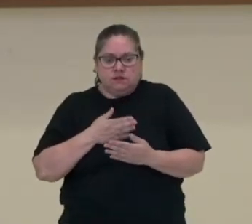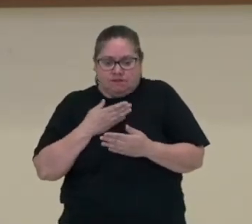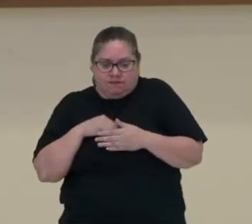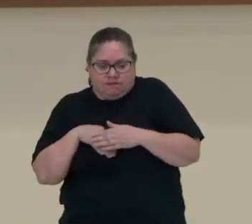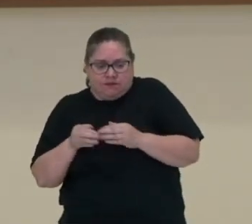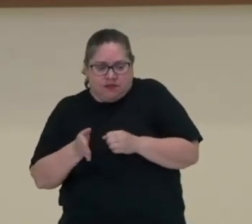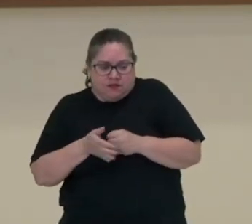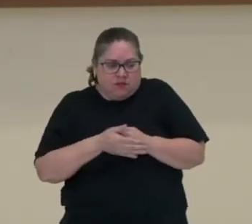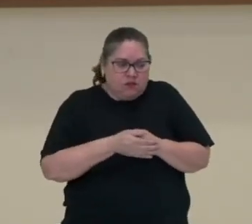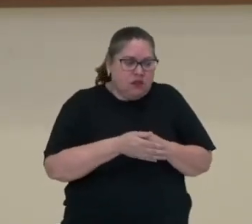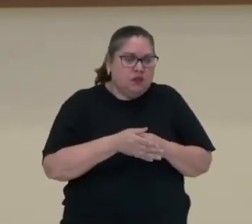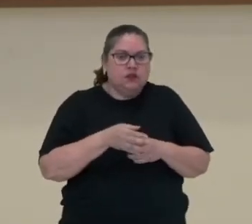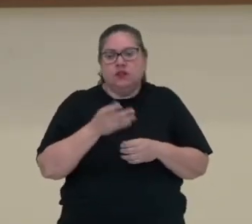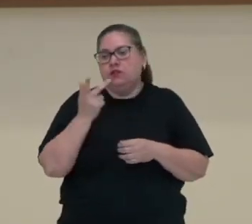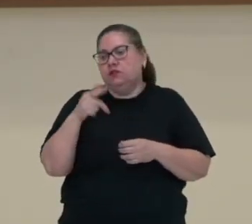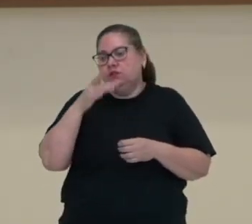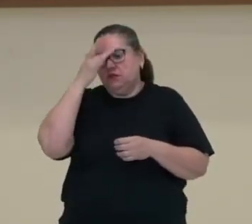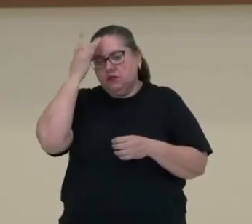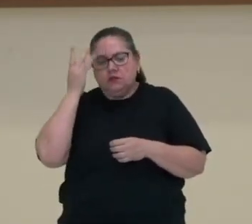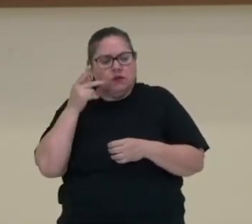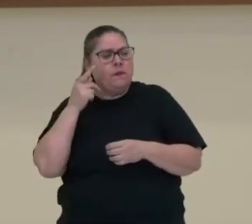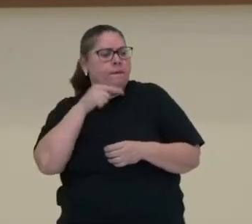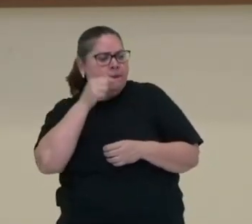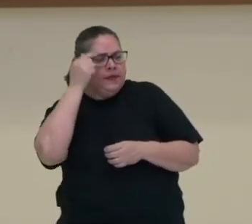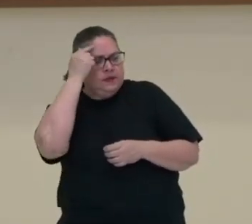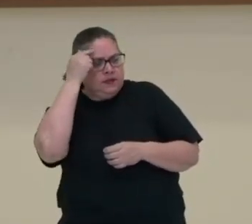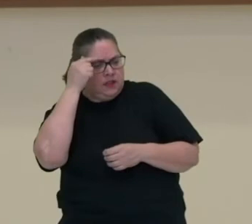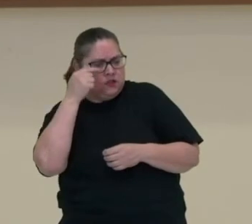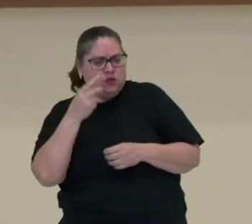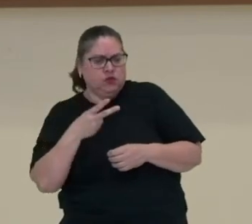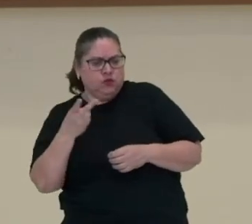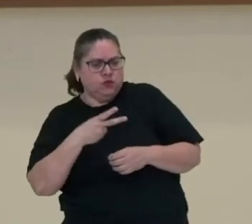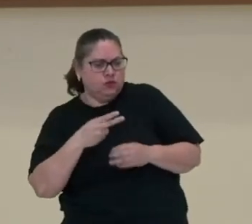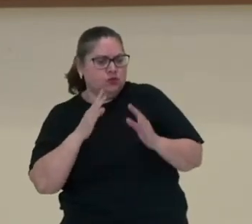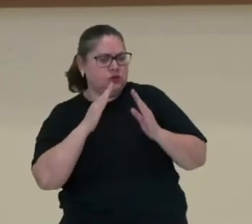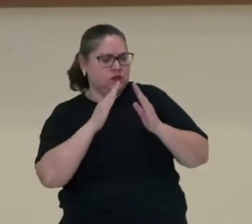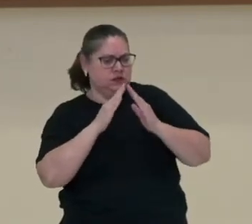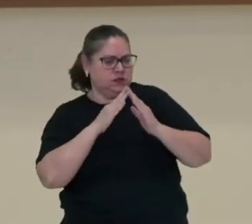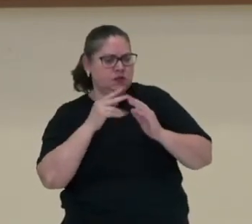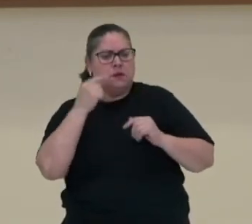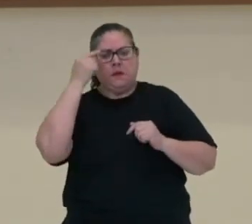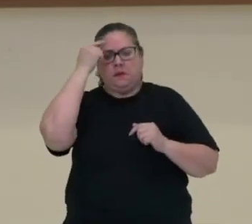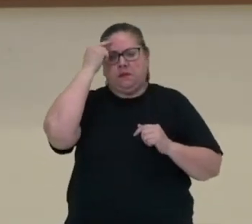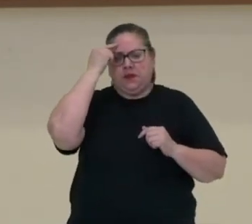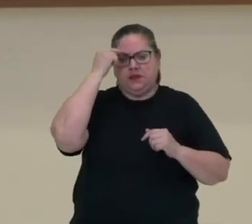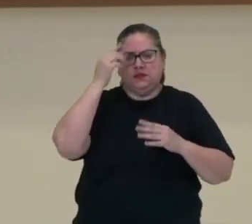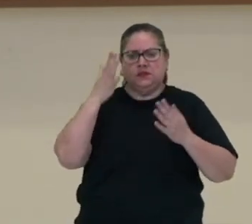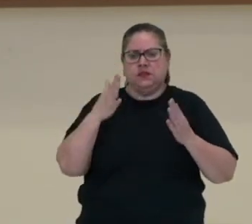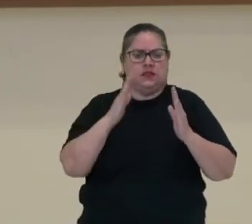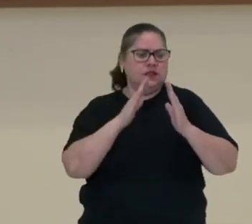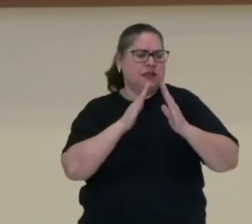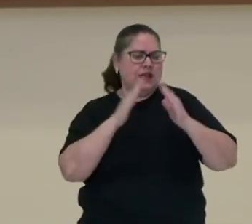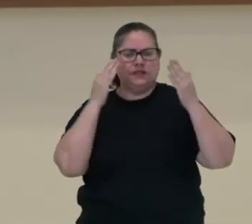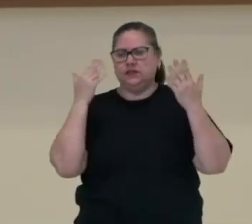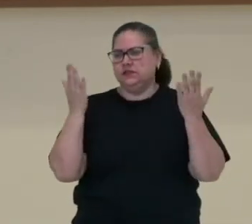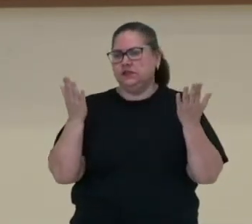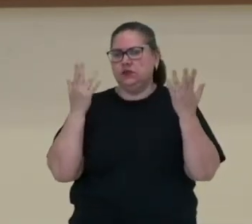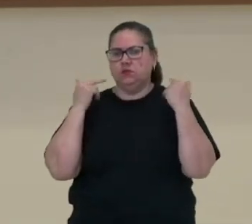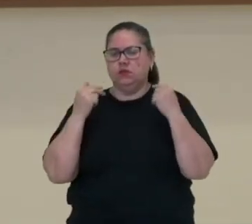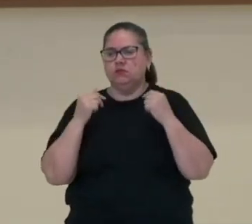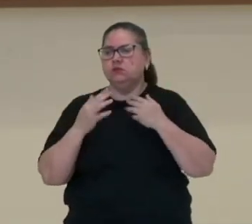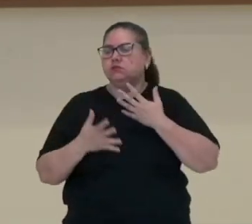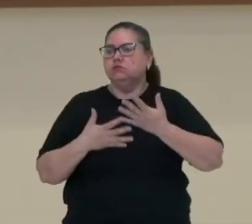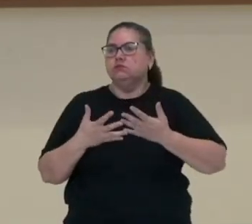alguém sempre dá a dica para ela, não, pense que está só eu e você aqui, pense que nós estamos em casa. E aí a